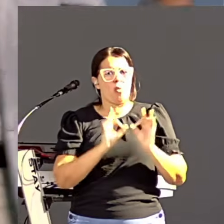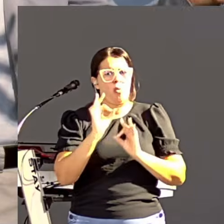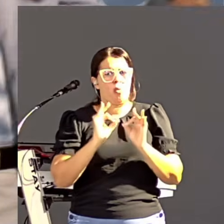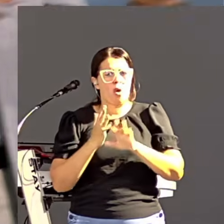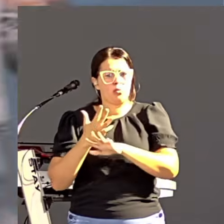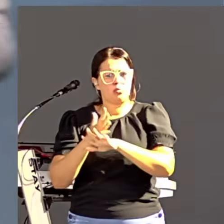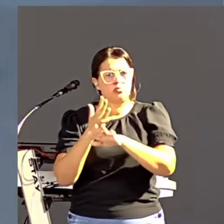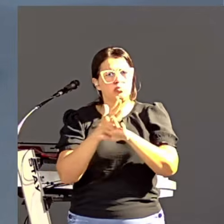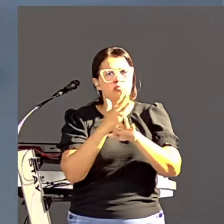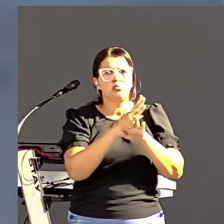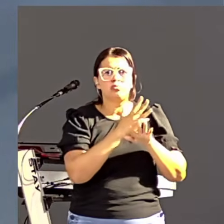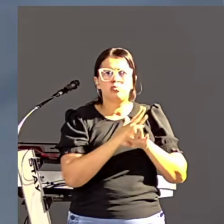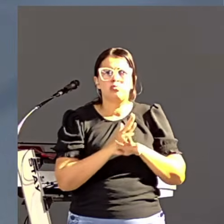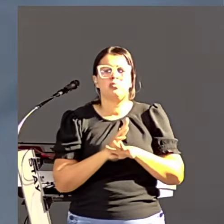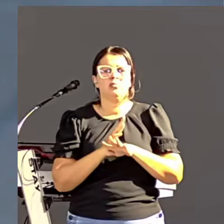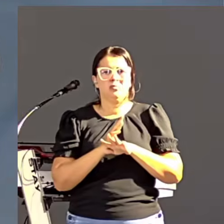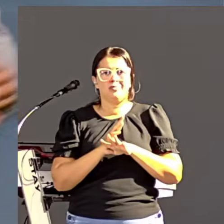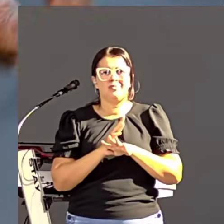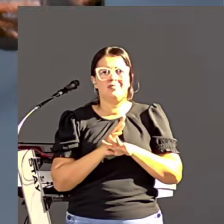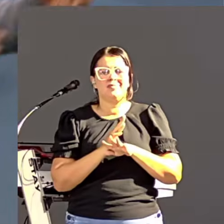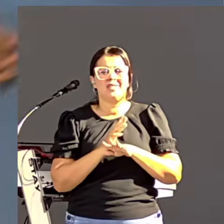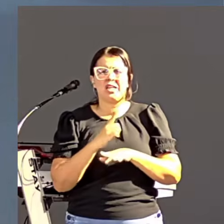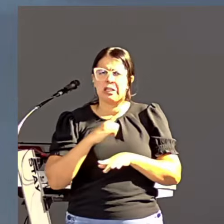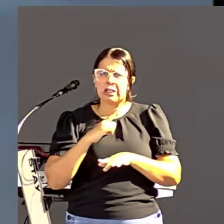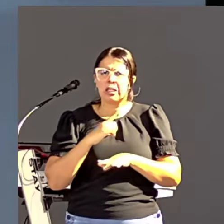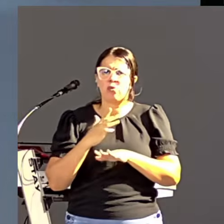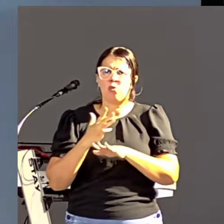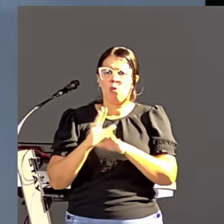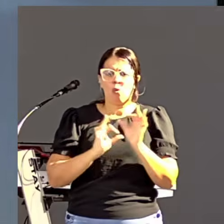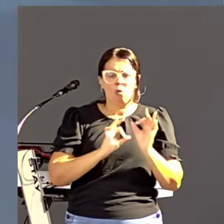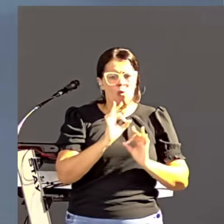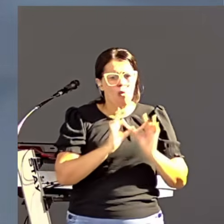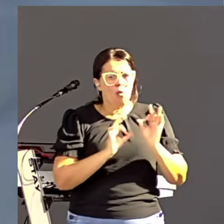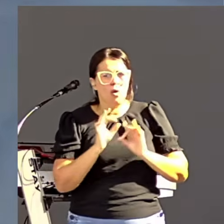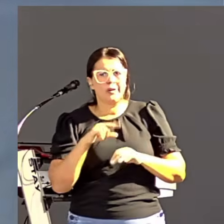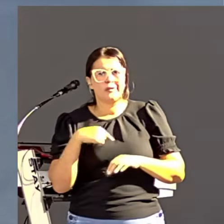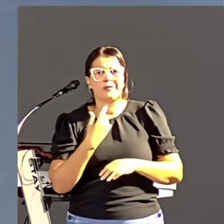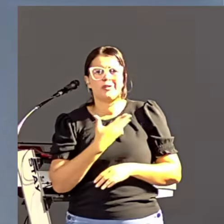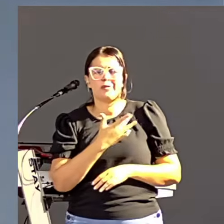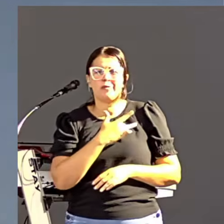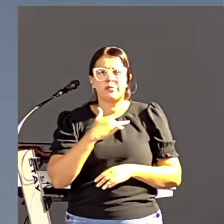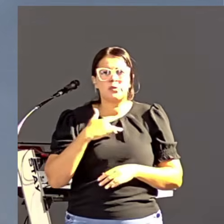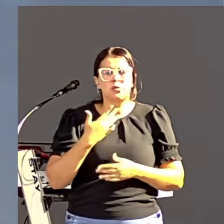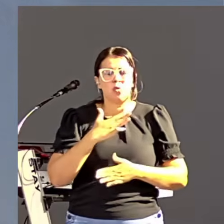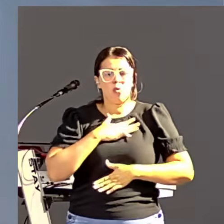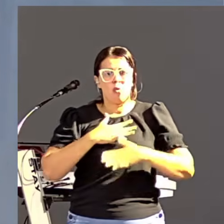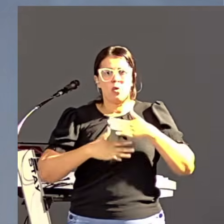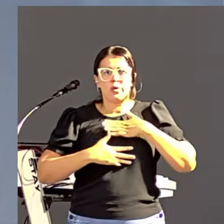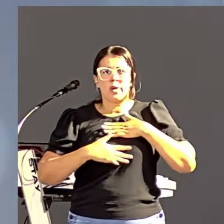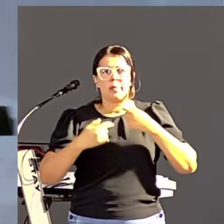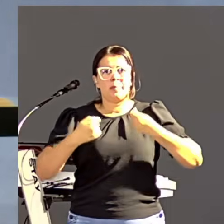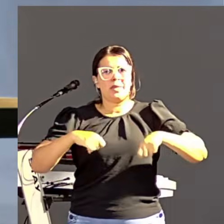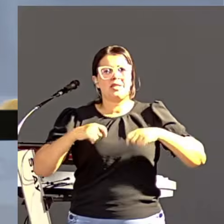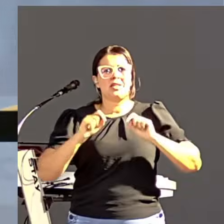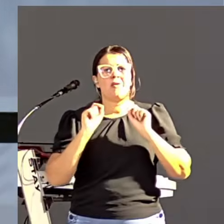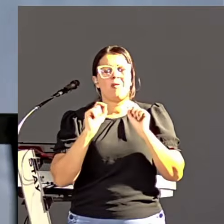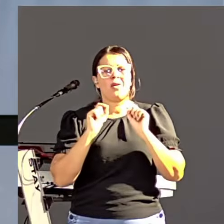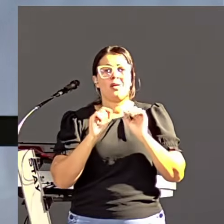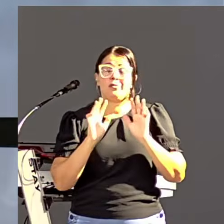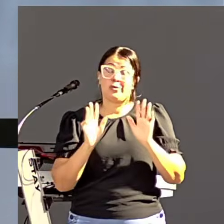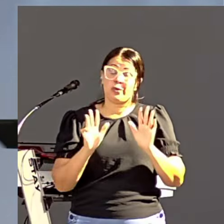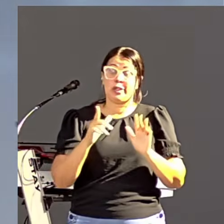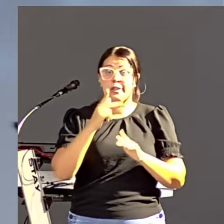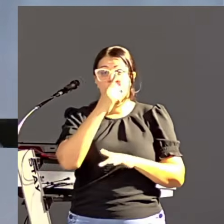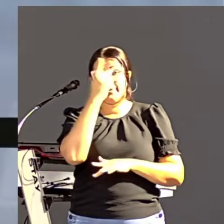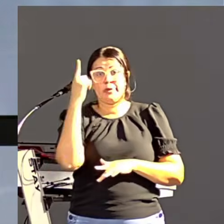tem um ciclo, né? Tem um ciclo. Você precisa de uma ambiência, a não ser